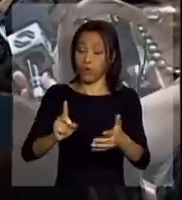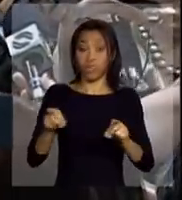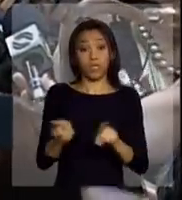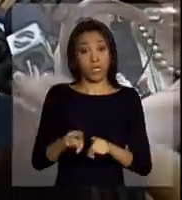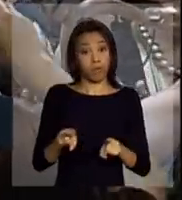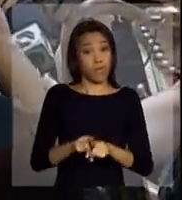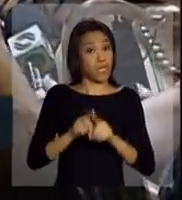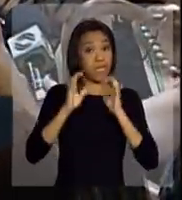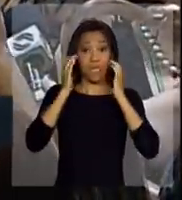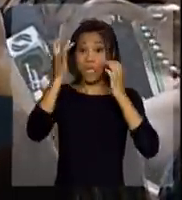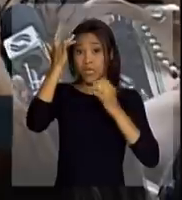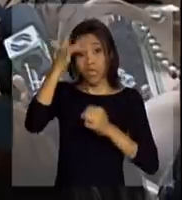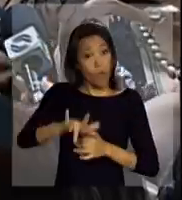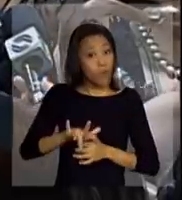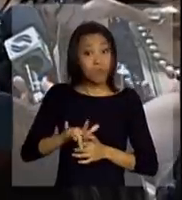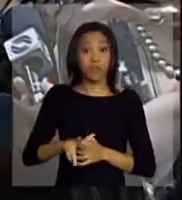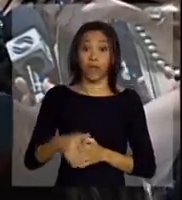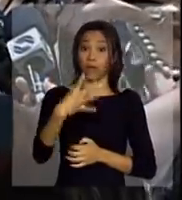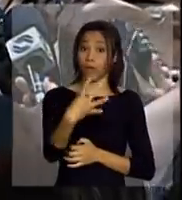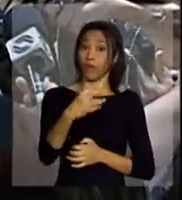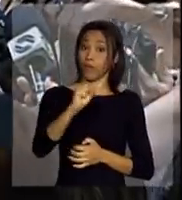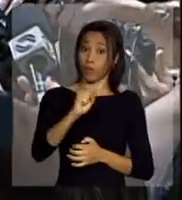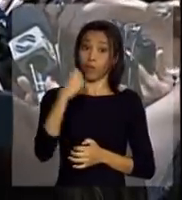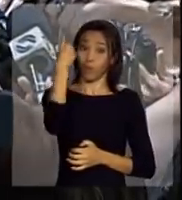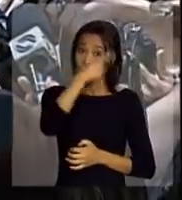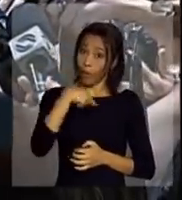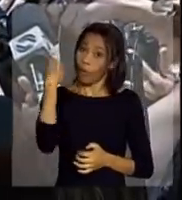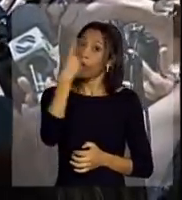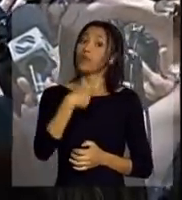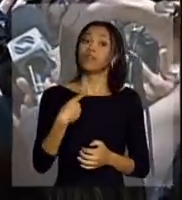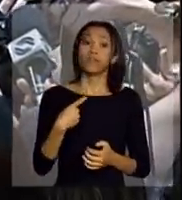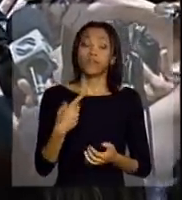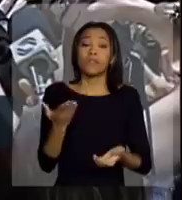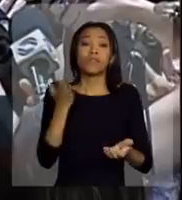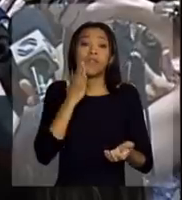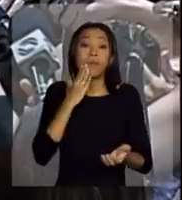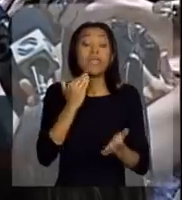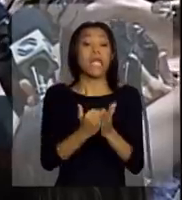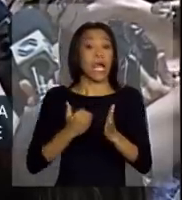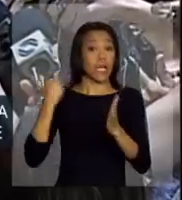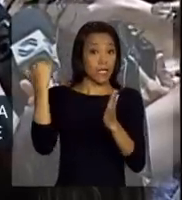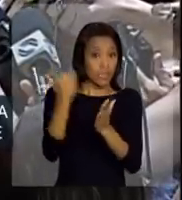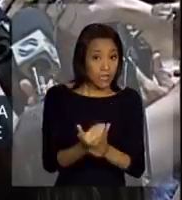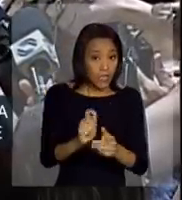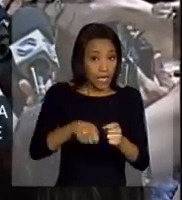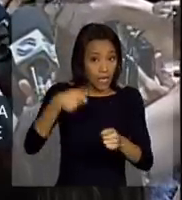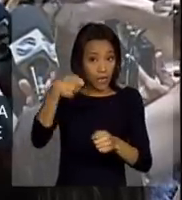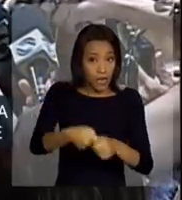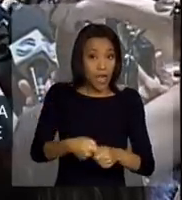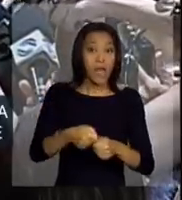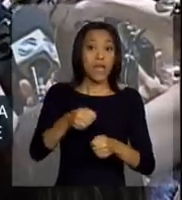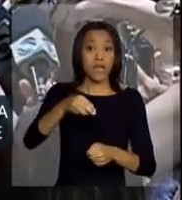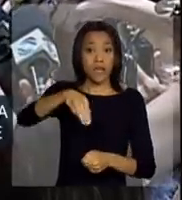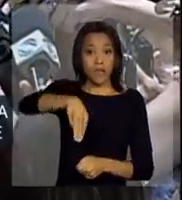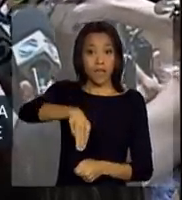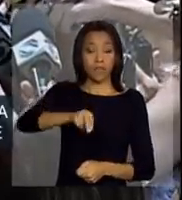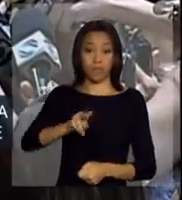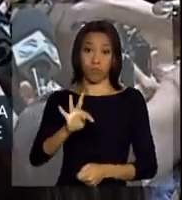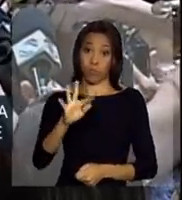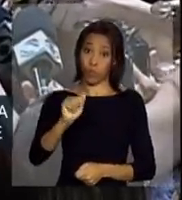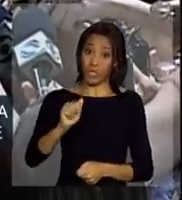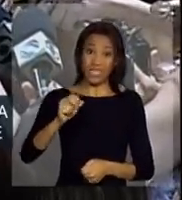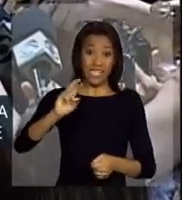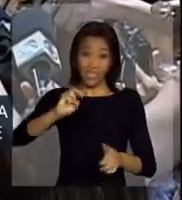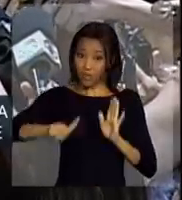de 48 horas para justificar. E também pode se acrescer essa multa caso o exame, o procedimento, a cirurgia